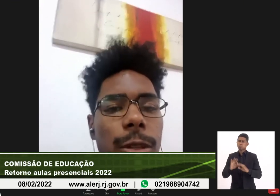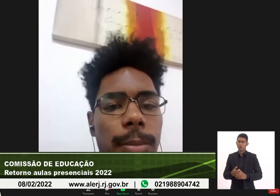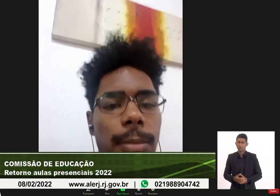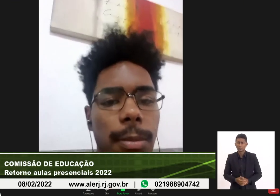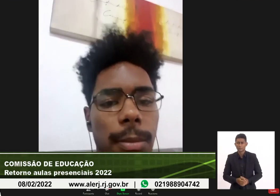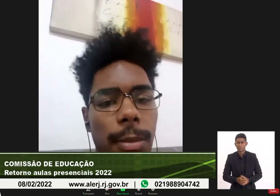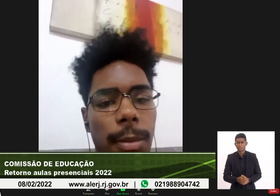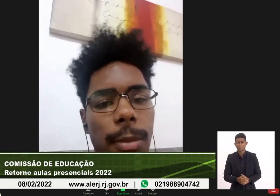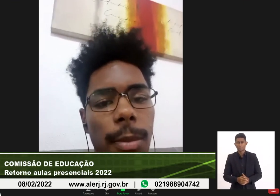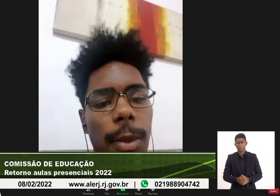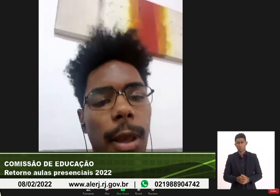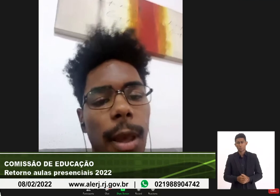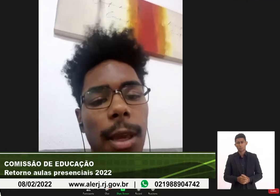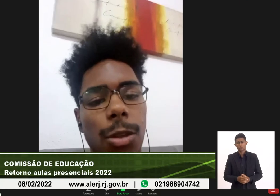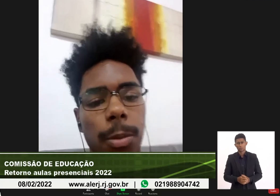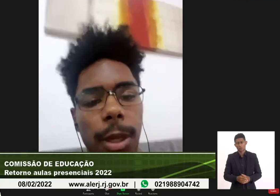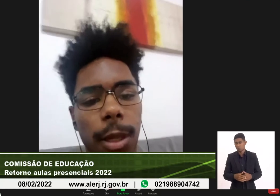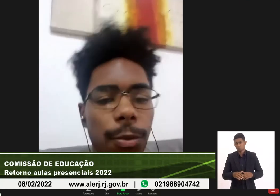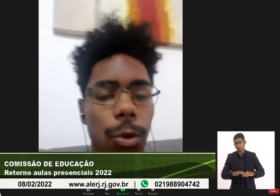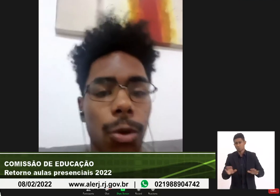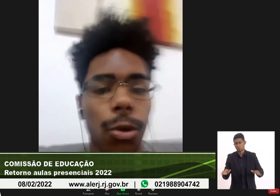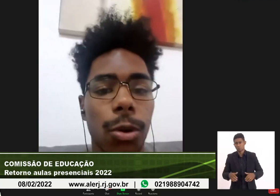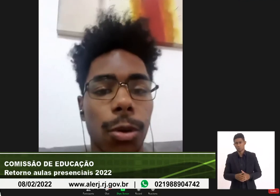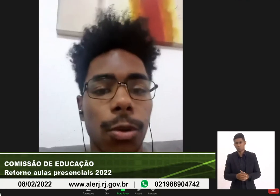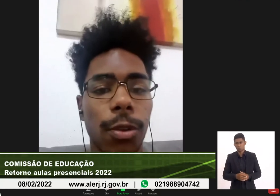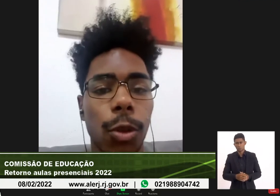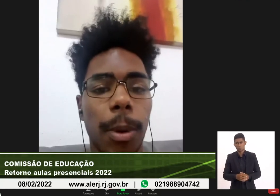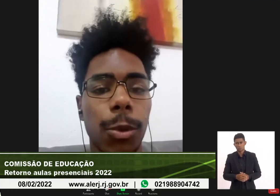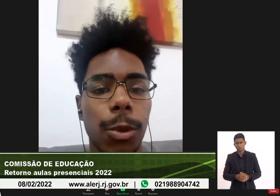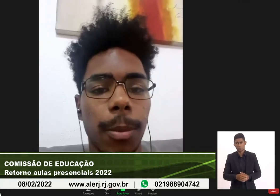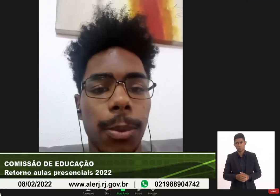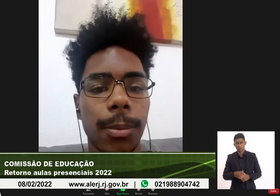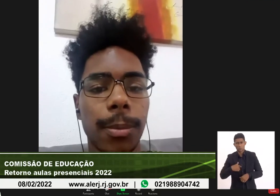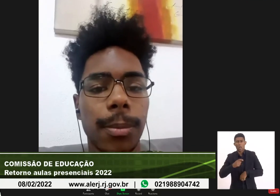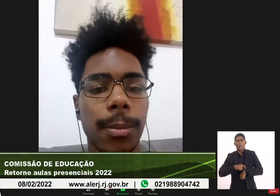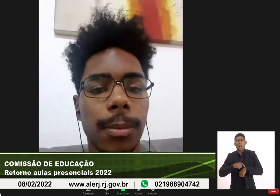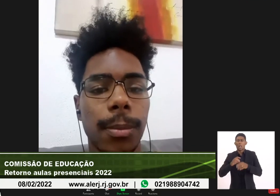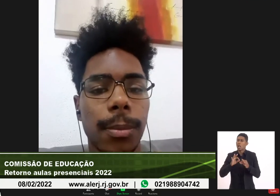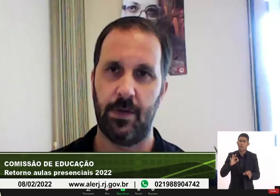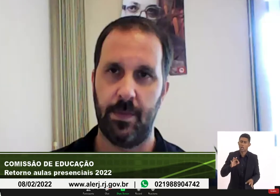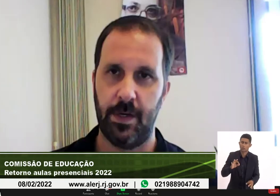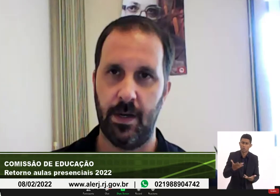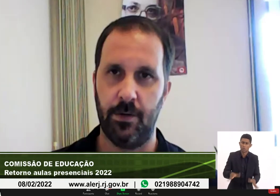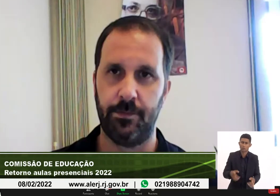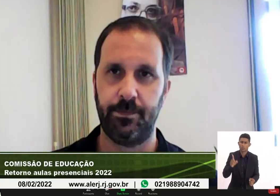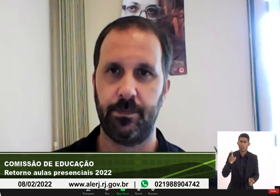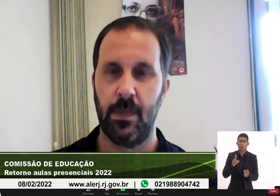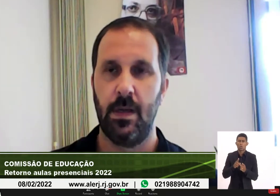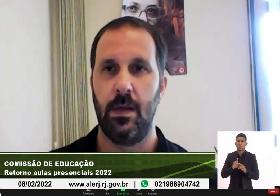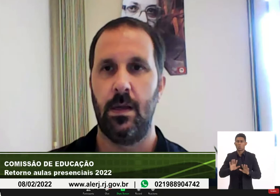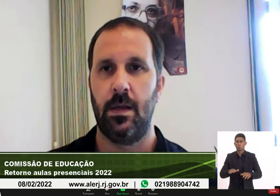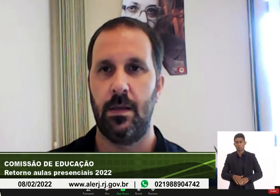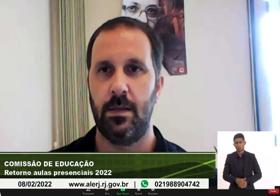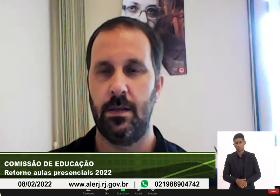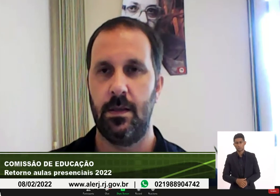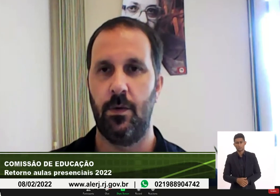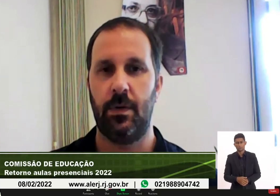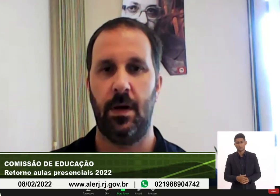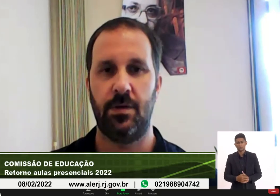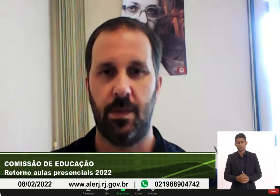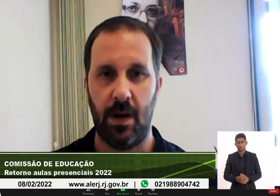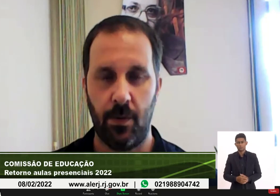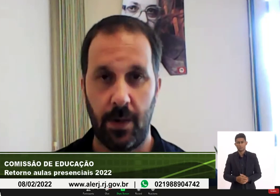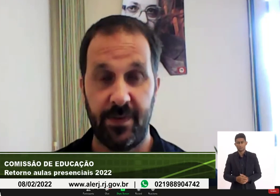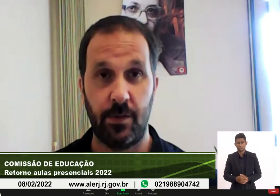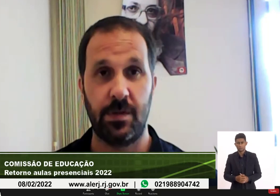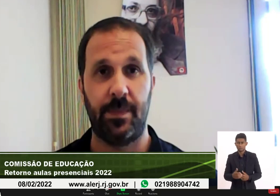decisões. É isso, deputado. Não vou tomar muito tempo. Obrigado, Gabriel. E eu